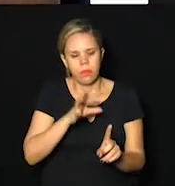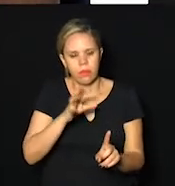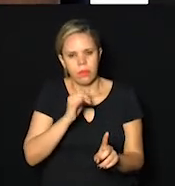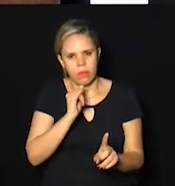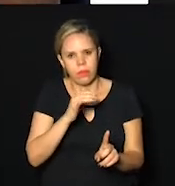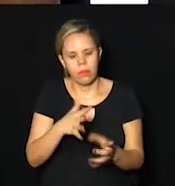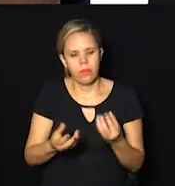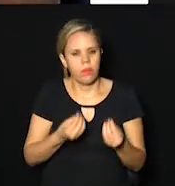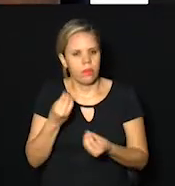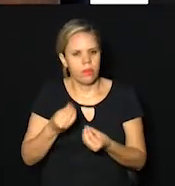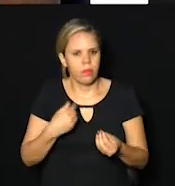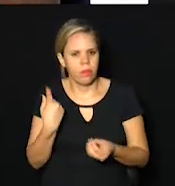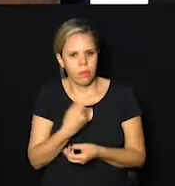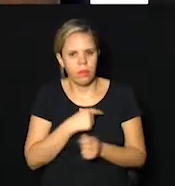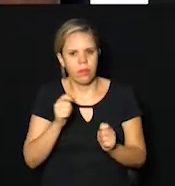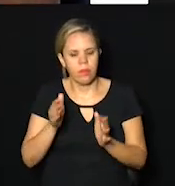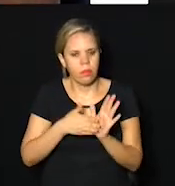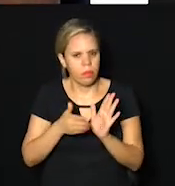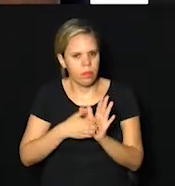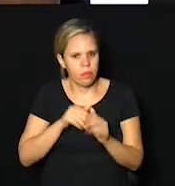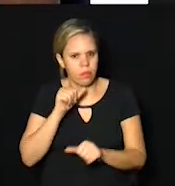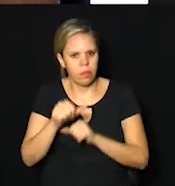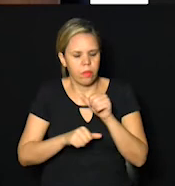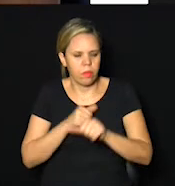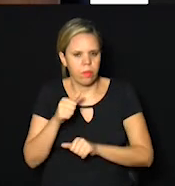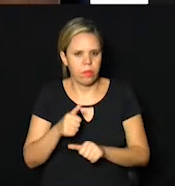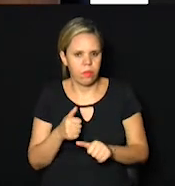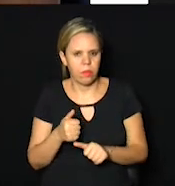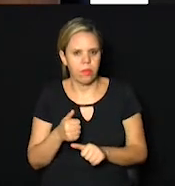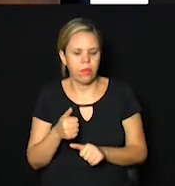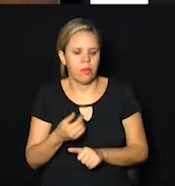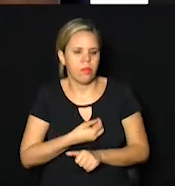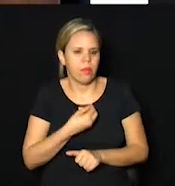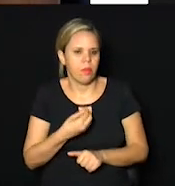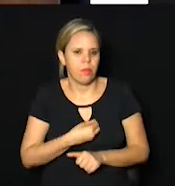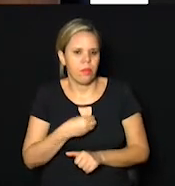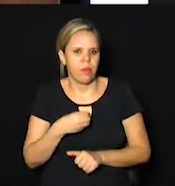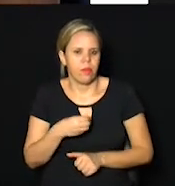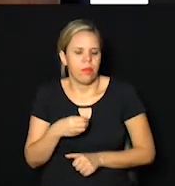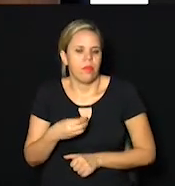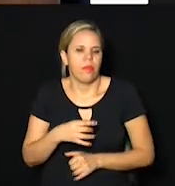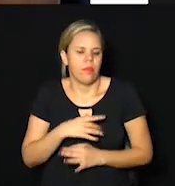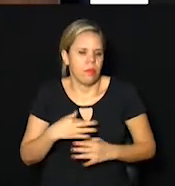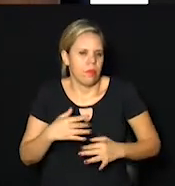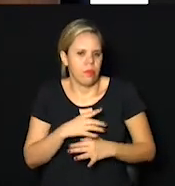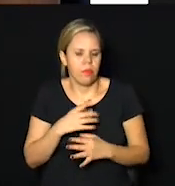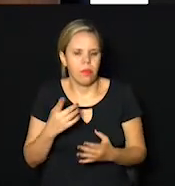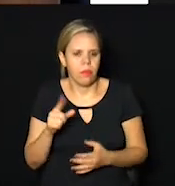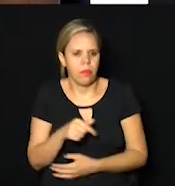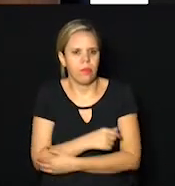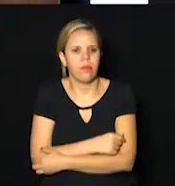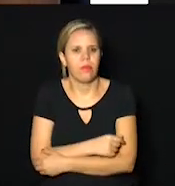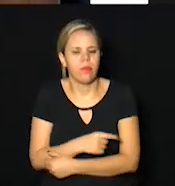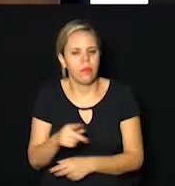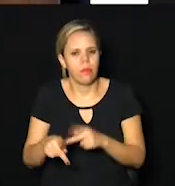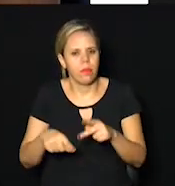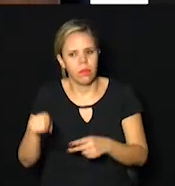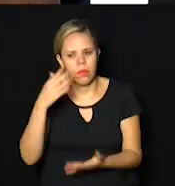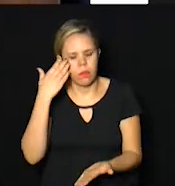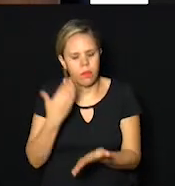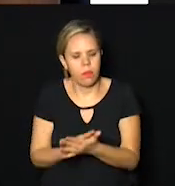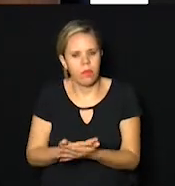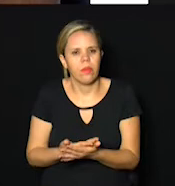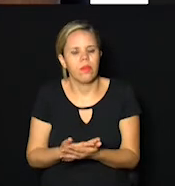como a gente pode mudar o ambiente em que ele está. Isso é o processo do convencimento. Por quê? Eu olho